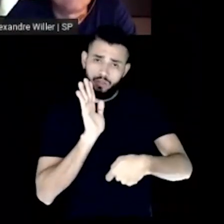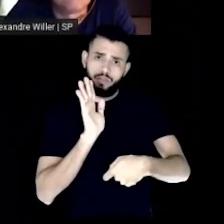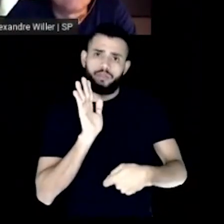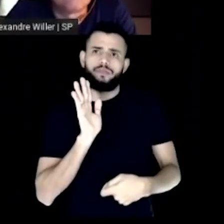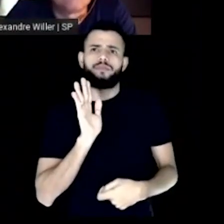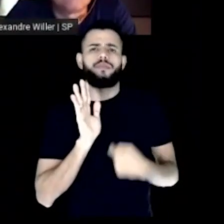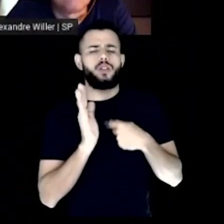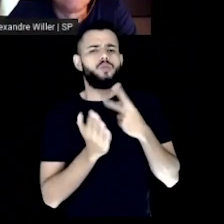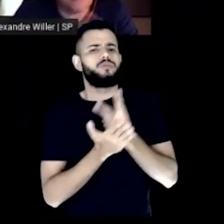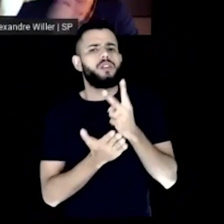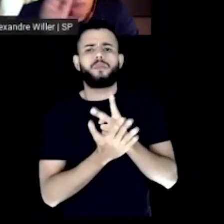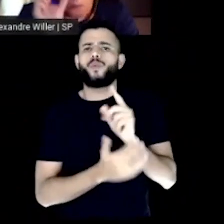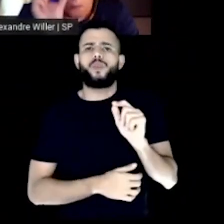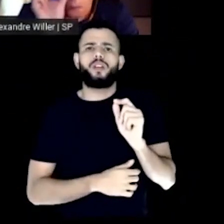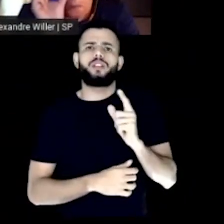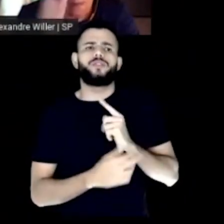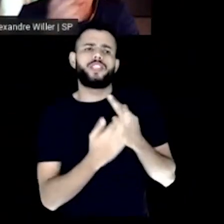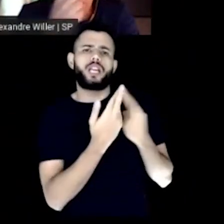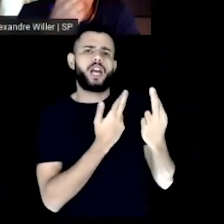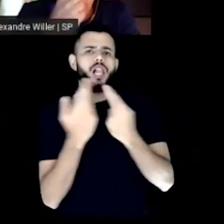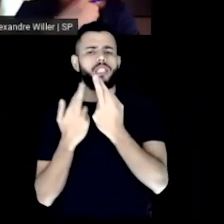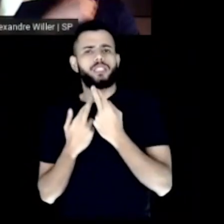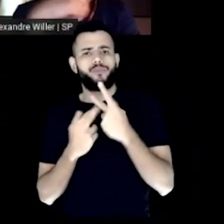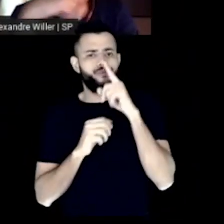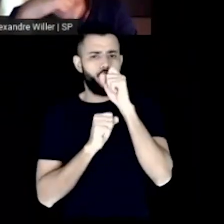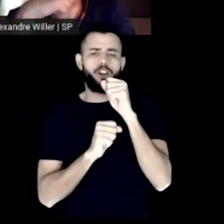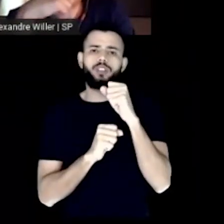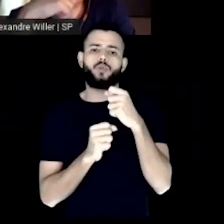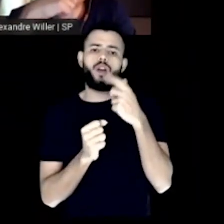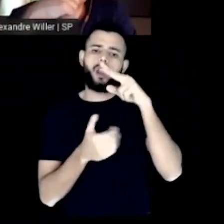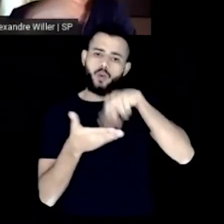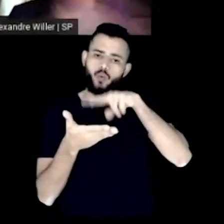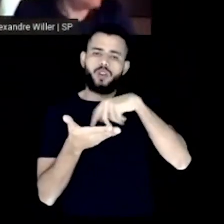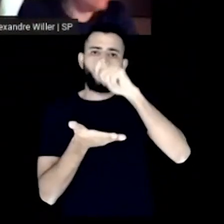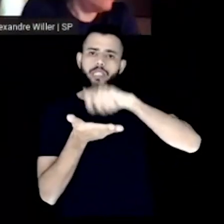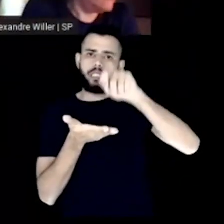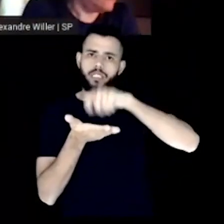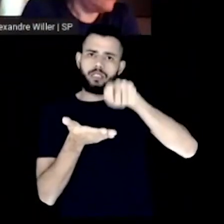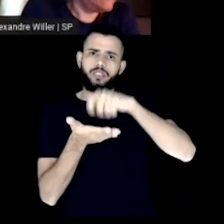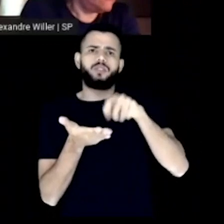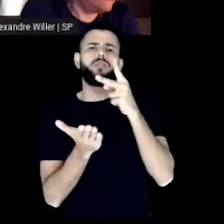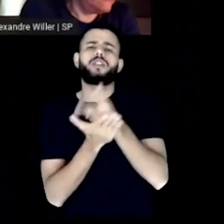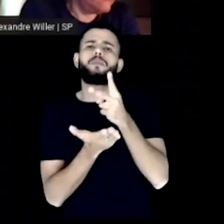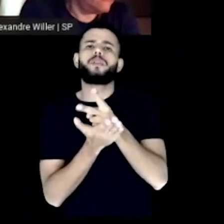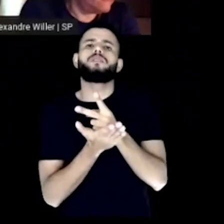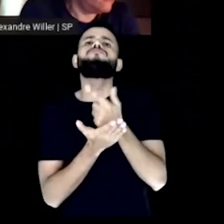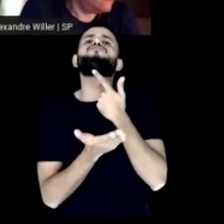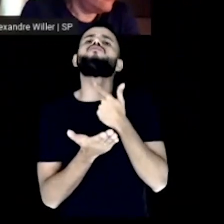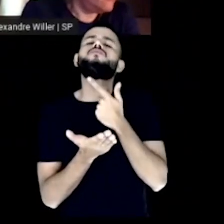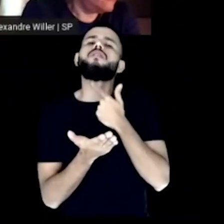texto. Como eu sempre tive, né, essa relação muito forte com a leitura, com a escrita,